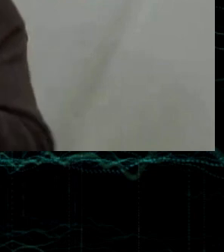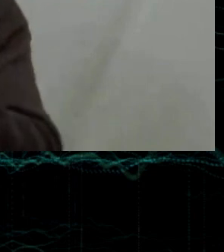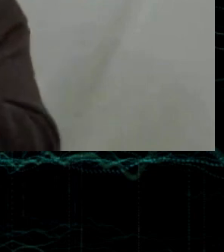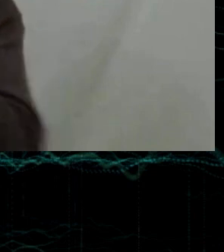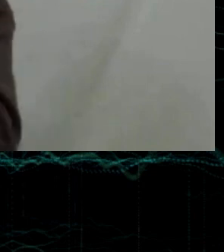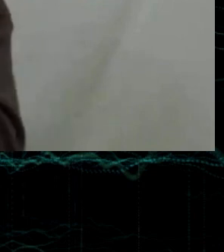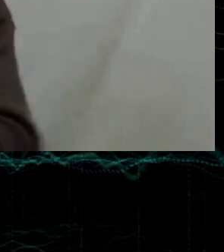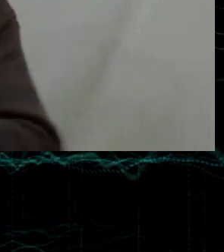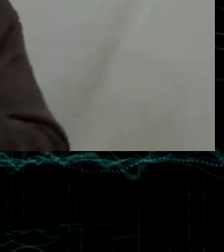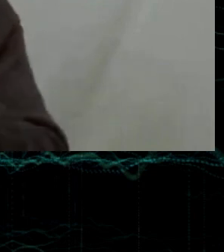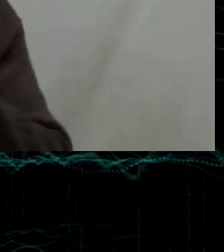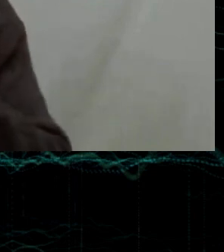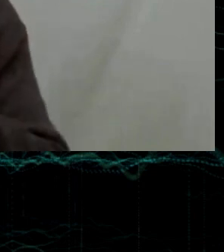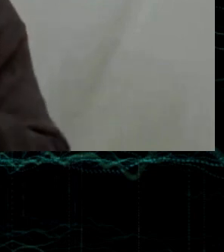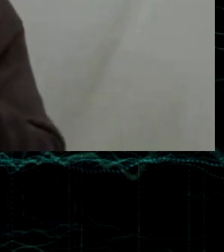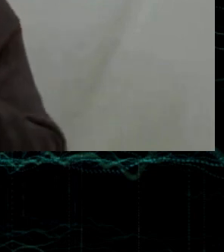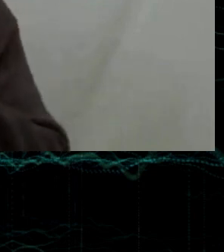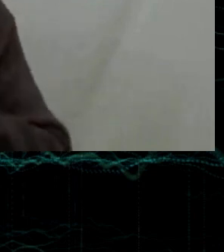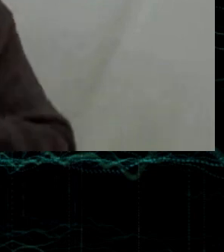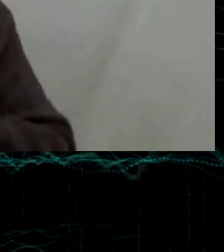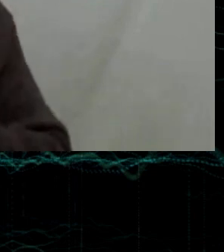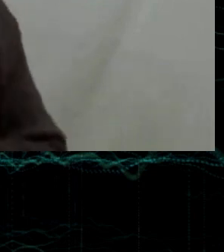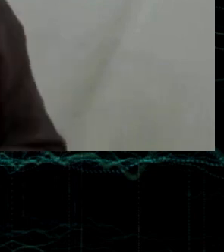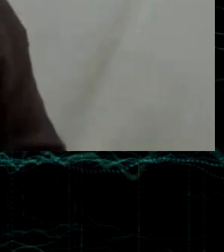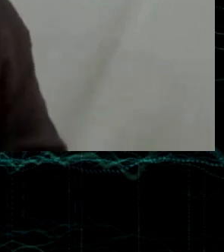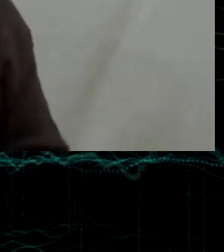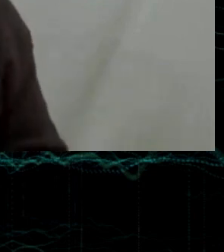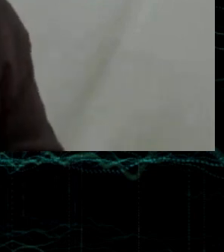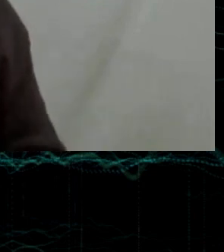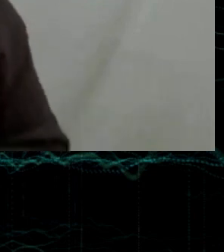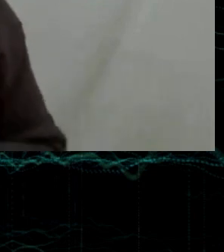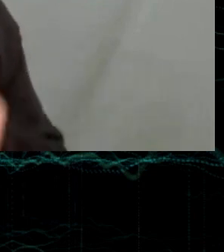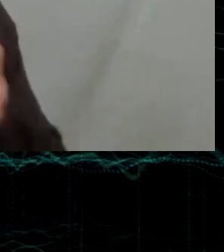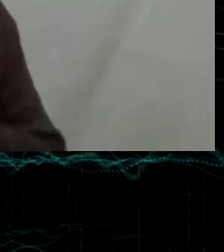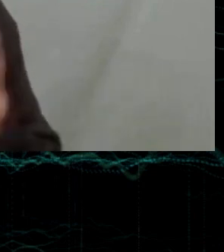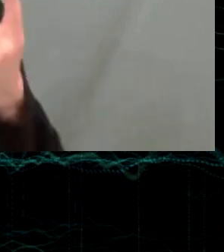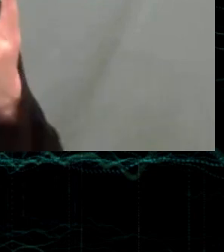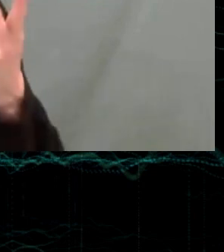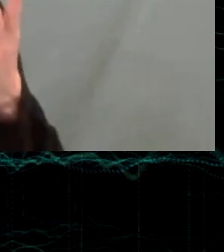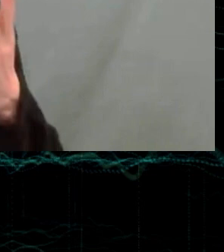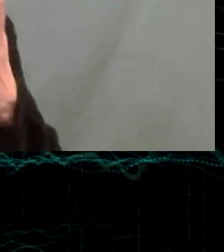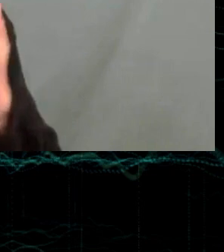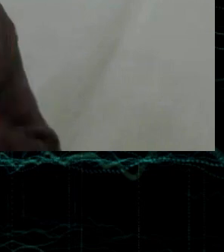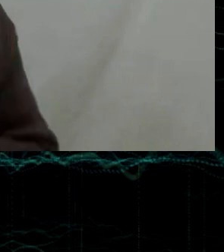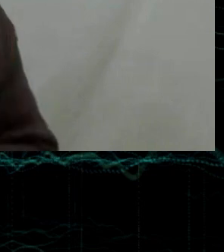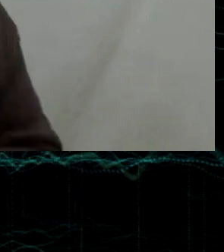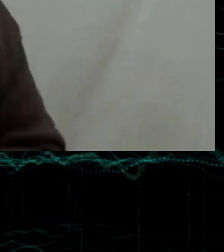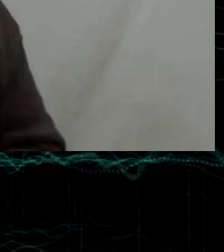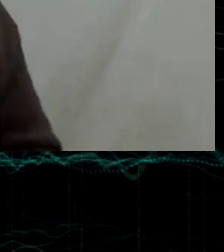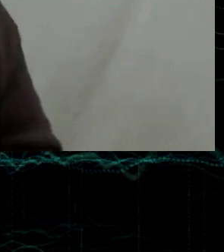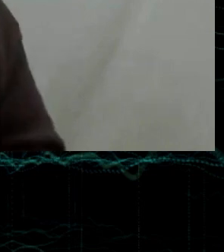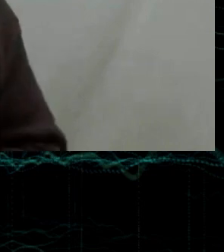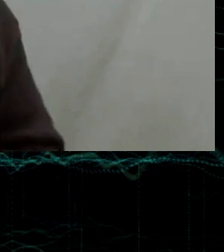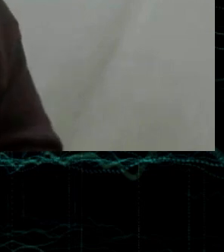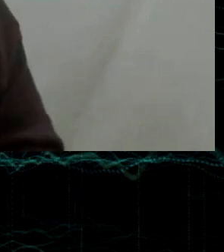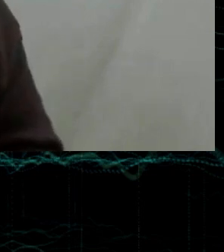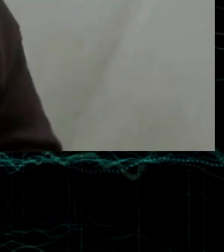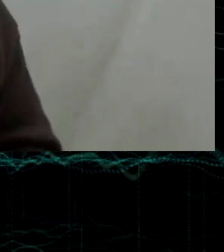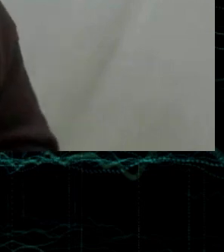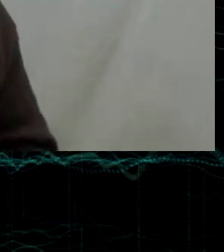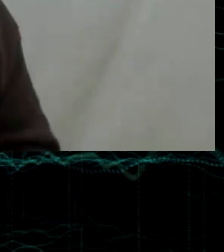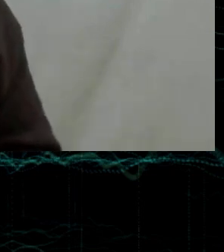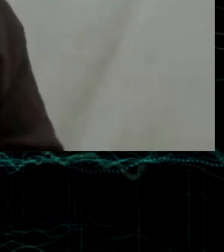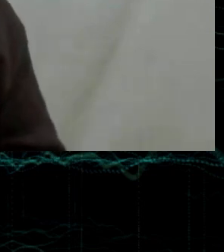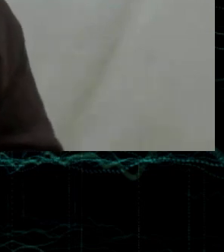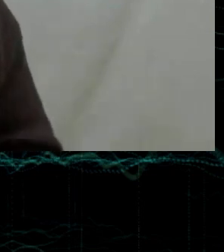funcionou se você Secret Globo é funcional você só precisa fazer os testes exato É exatamente aquele negócio né deplorou